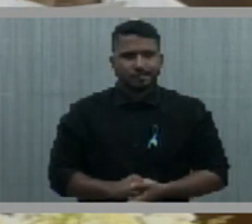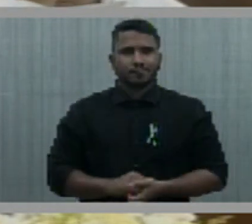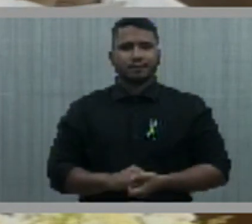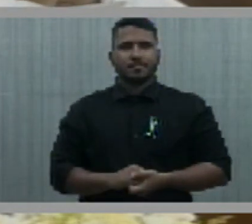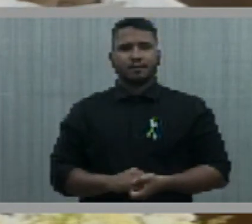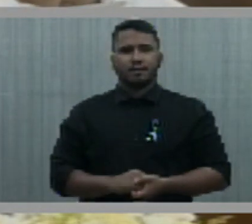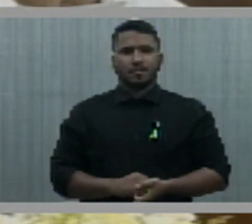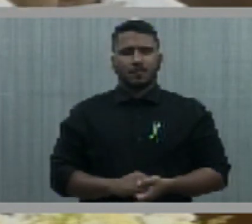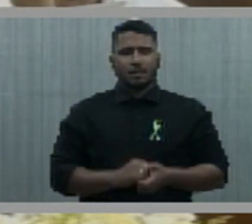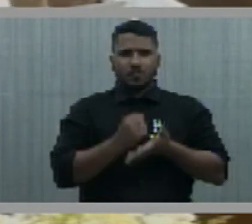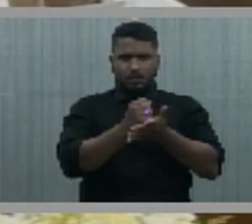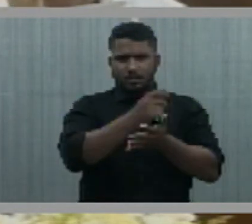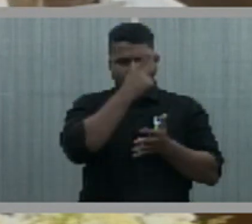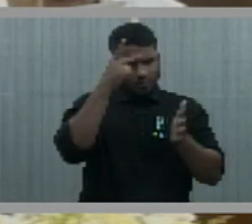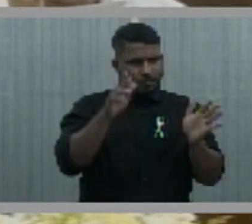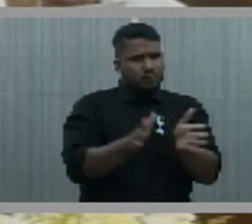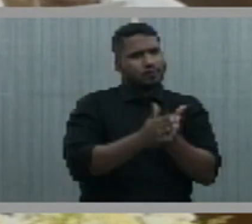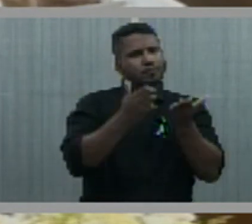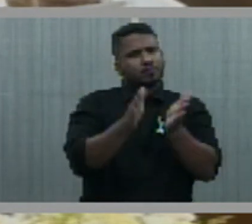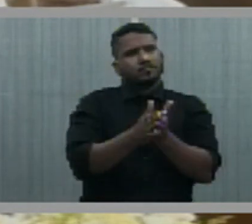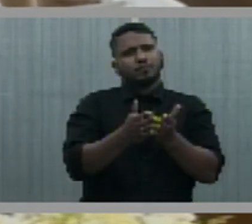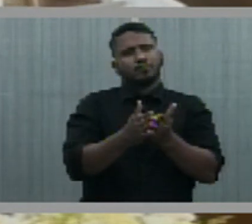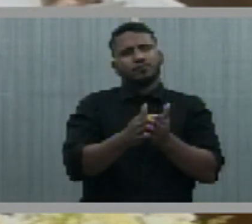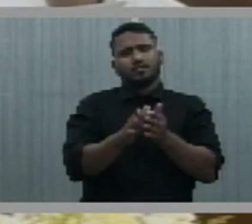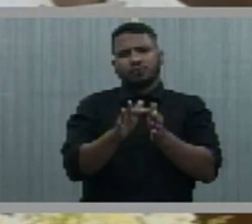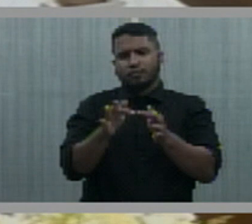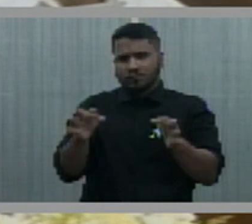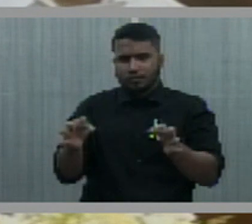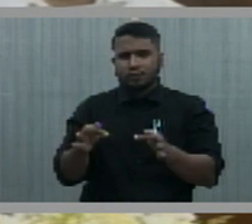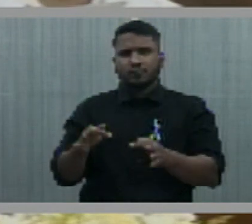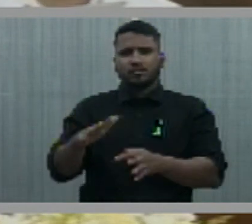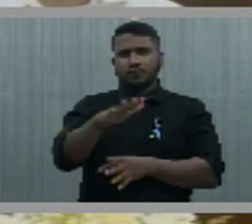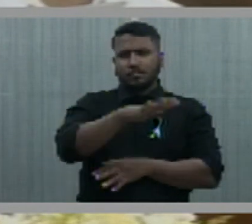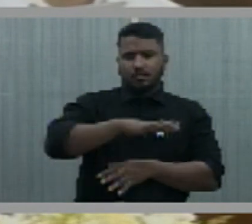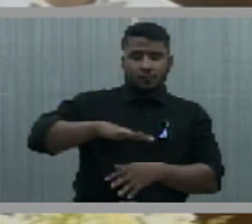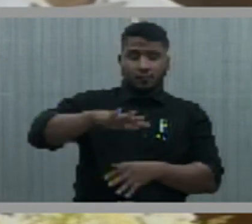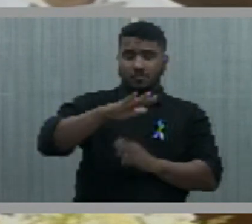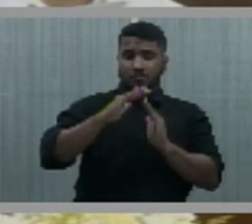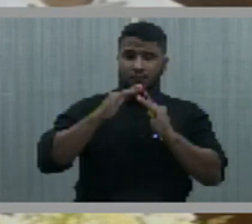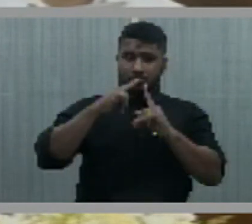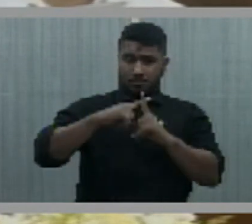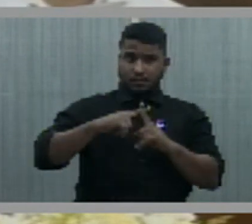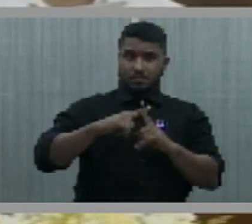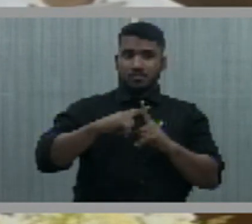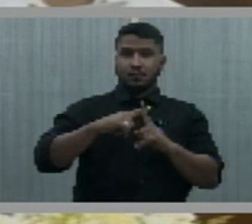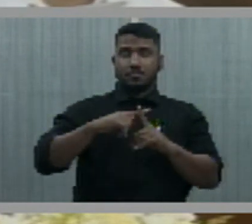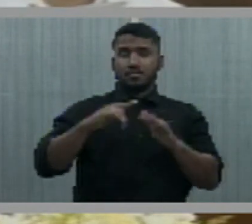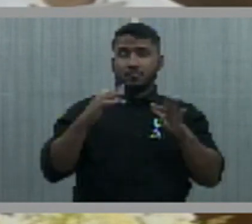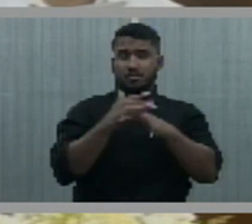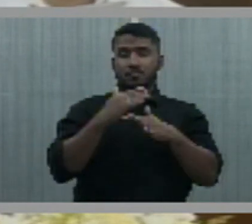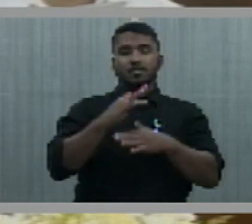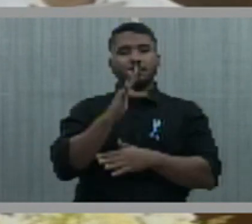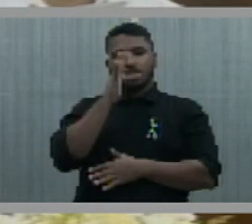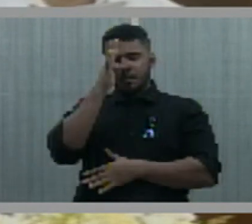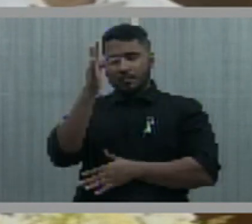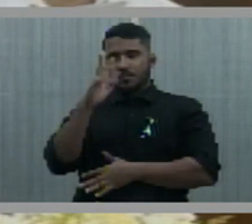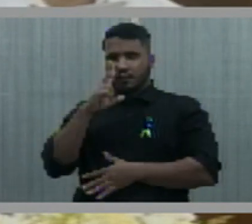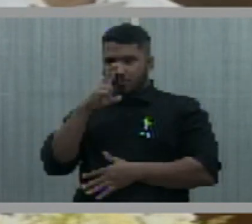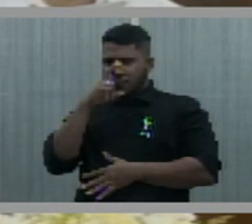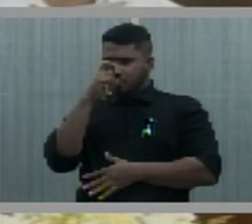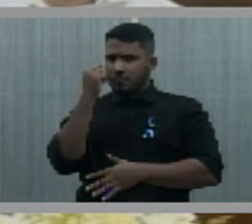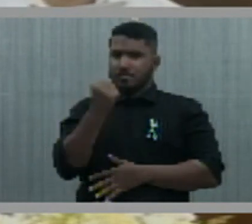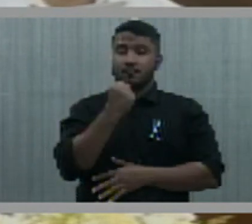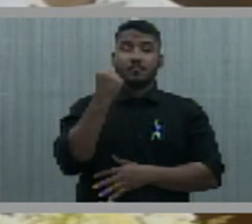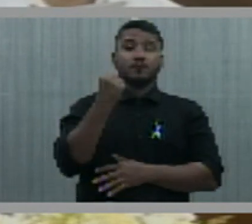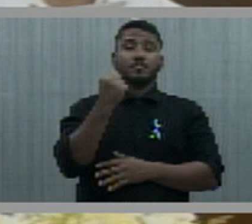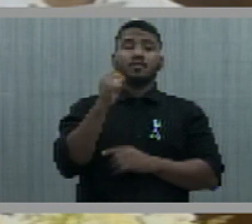de vulnerabilidade social, no âmbito da Diocese de Floriano, Piauí, e fortalecendo